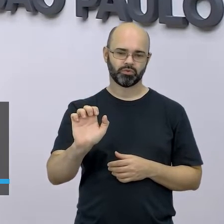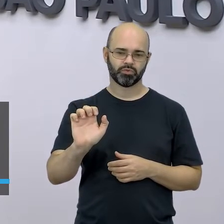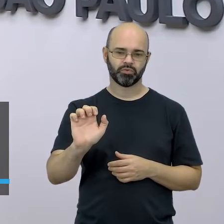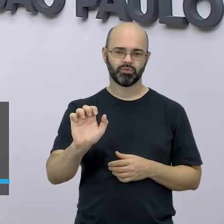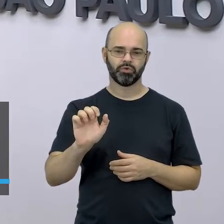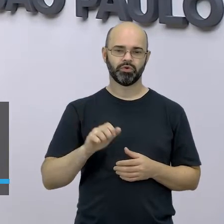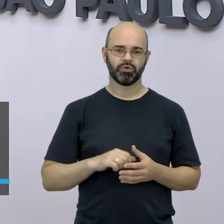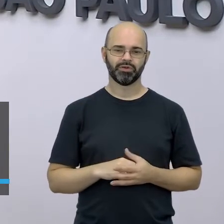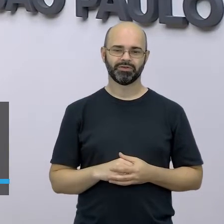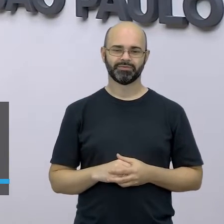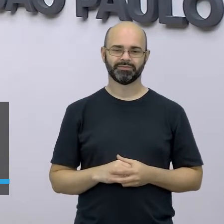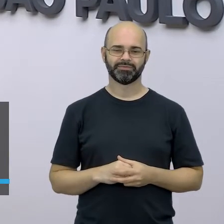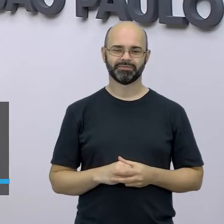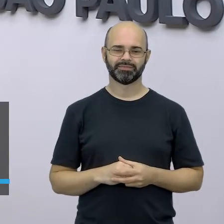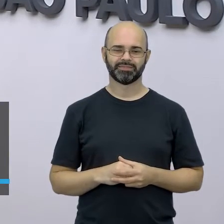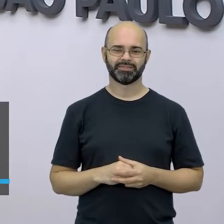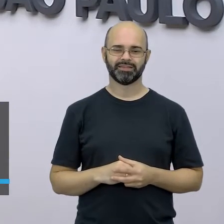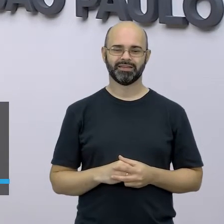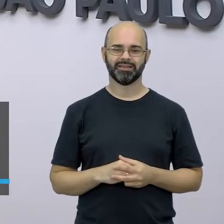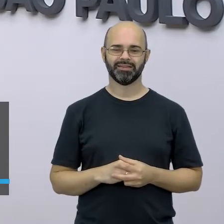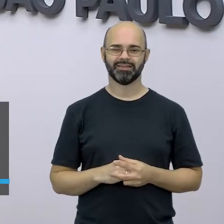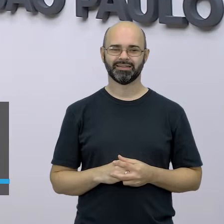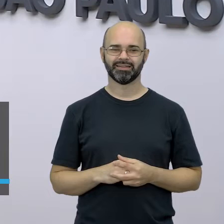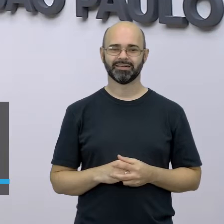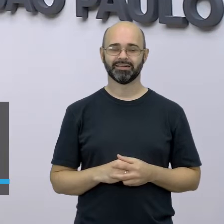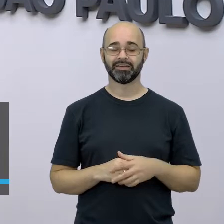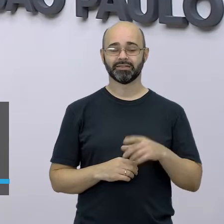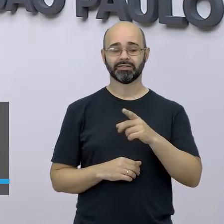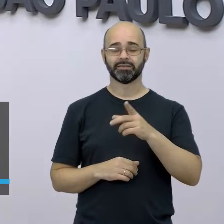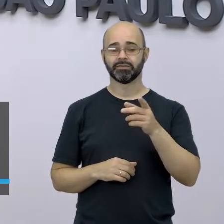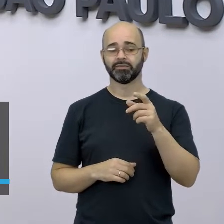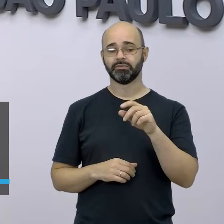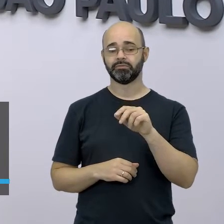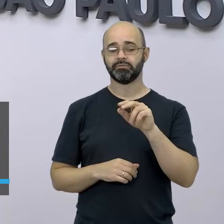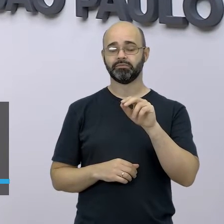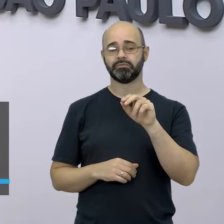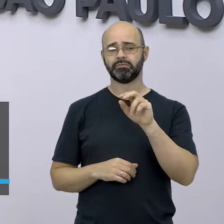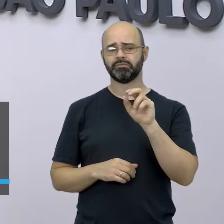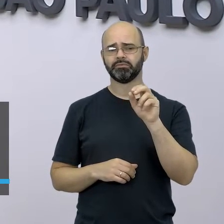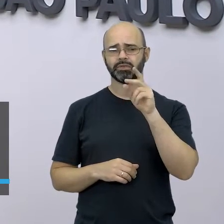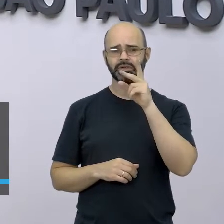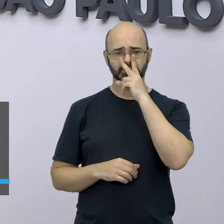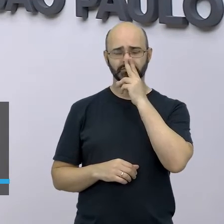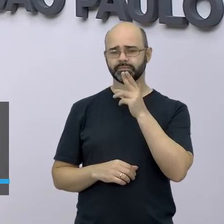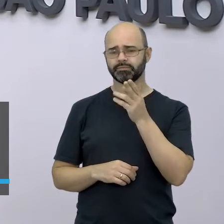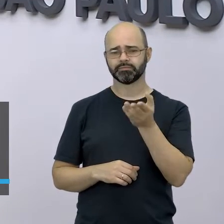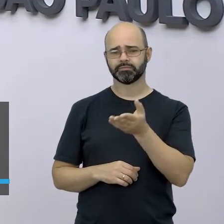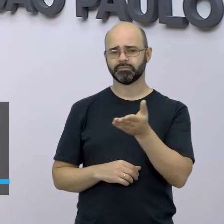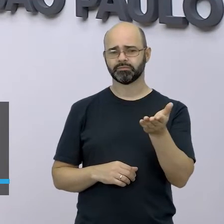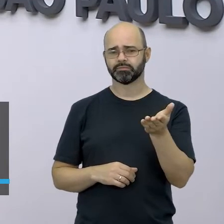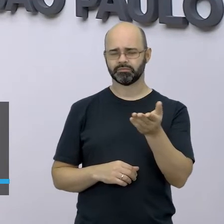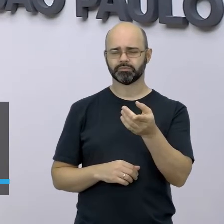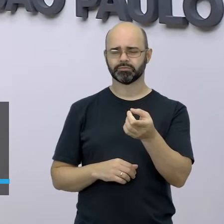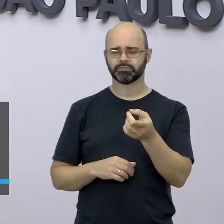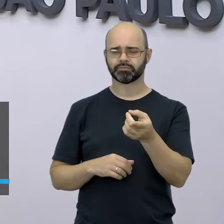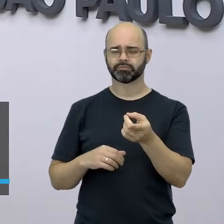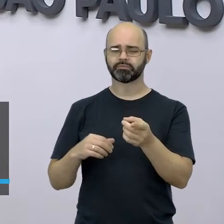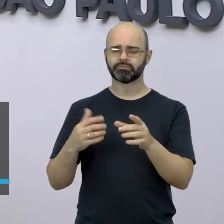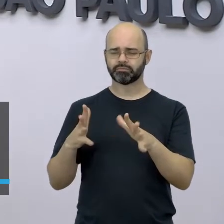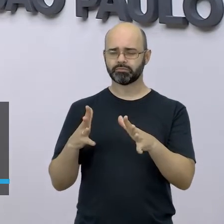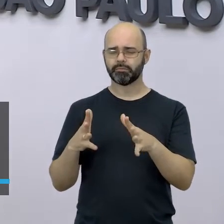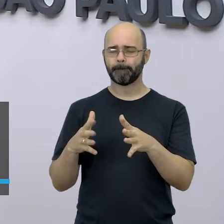cara não, mas o cara se chama Russell. Ele dizia, então, que o caminho do sucesso dos países